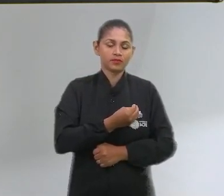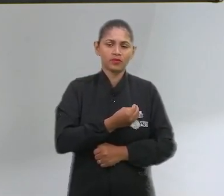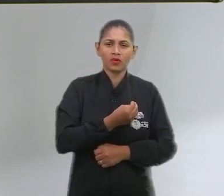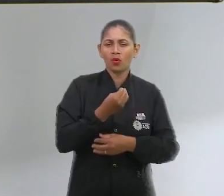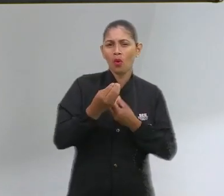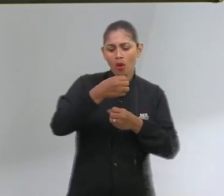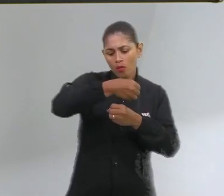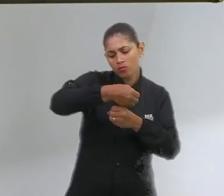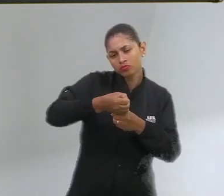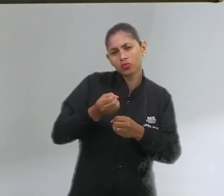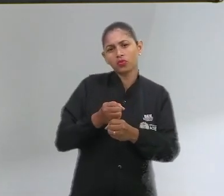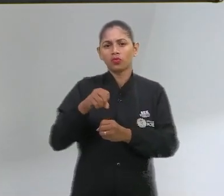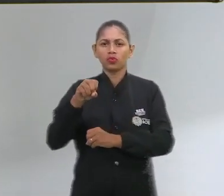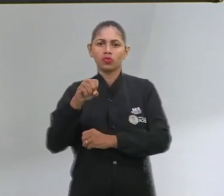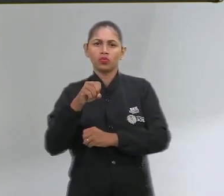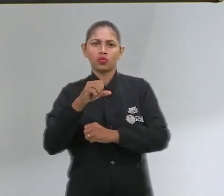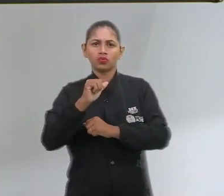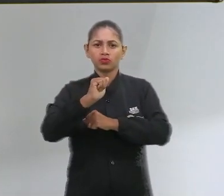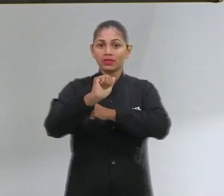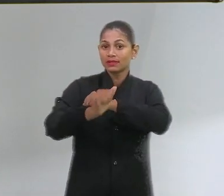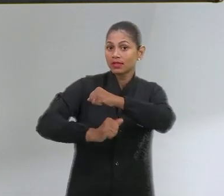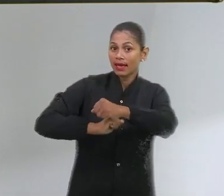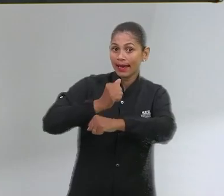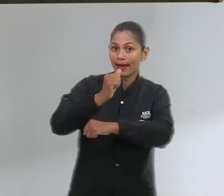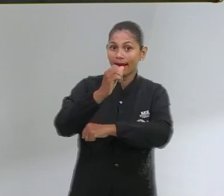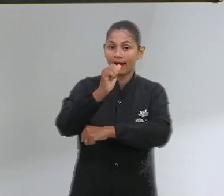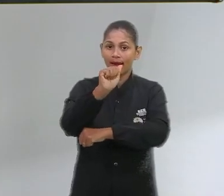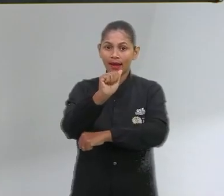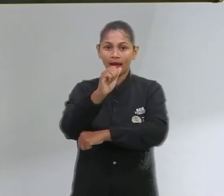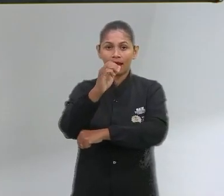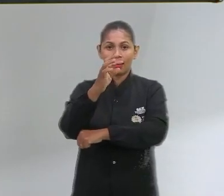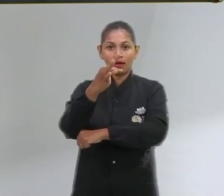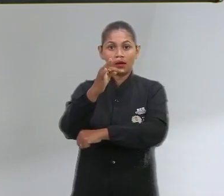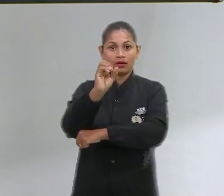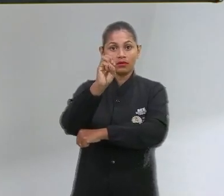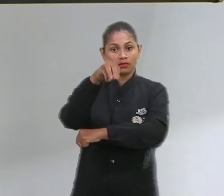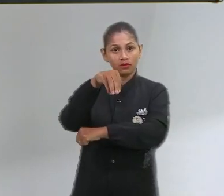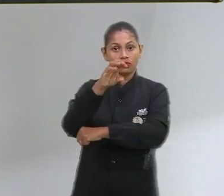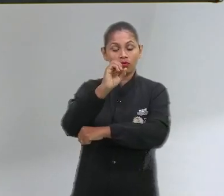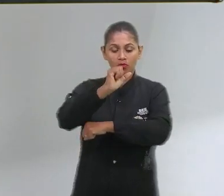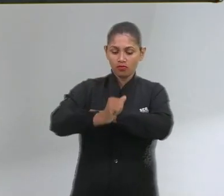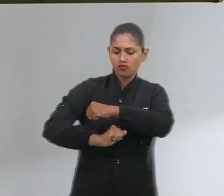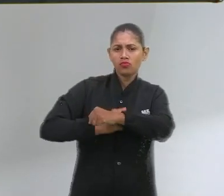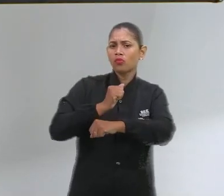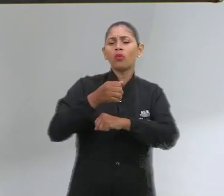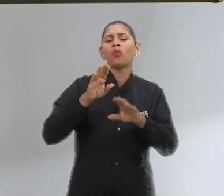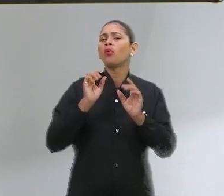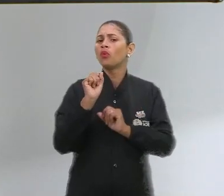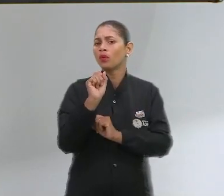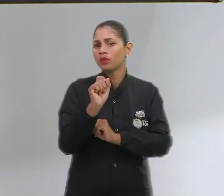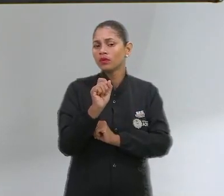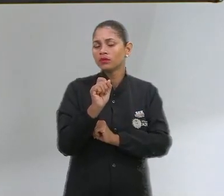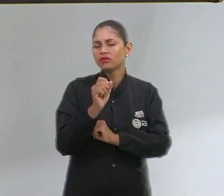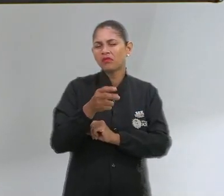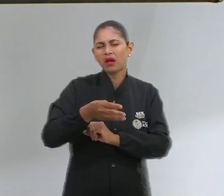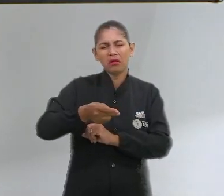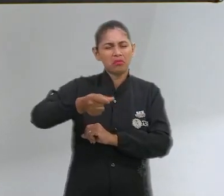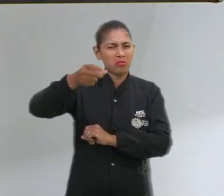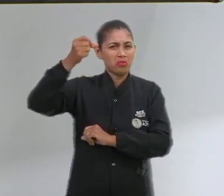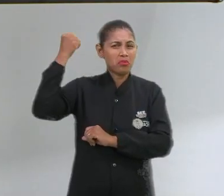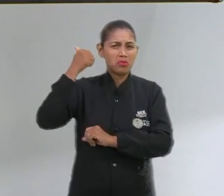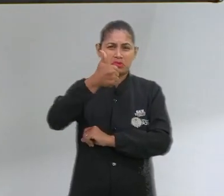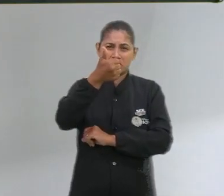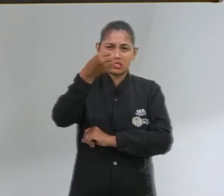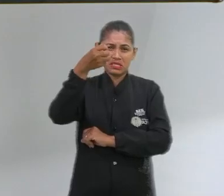moléculas, quais eram os átomos no início da vida do universo. Isso lá há mais ou menos 13 bilhões